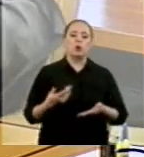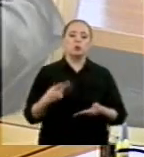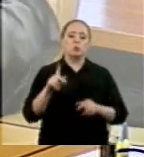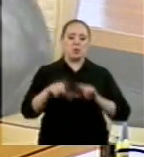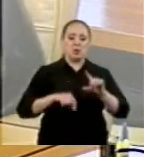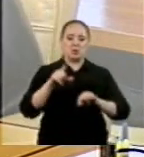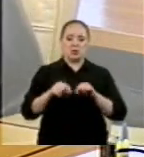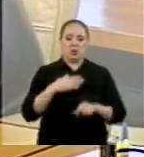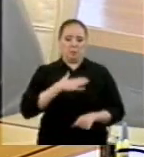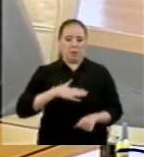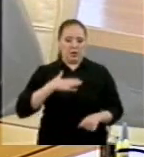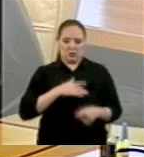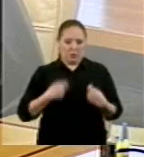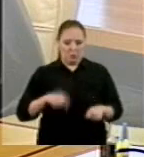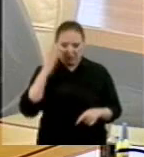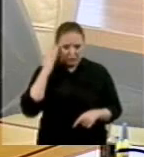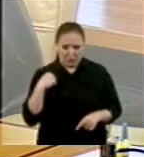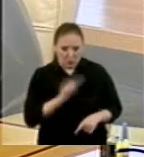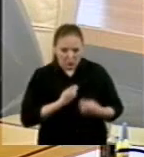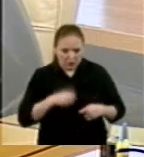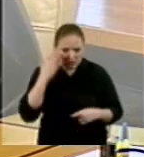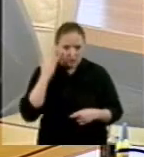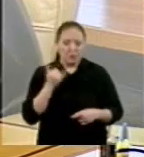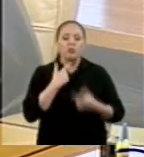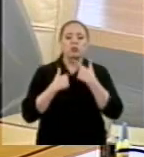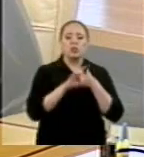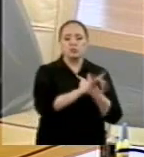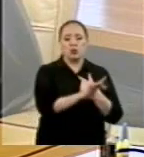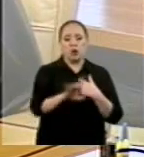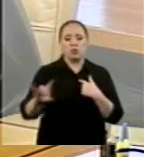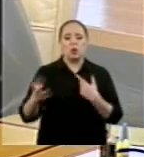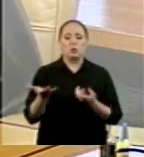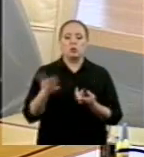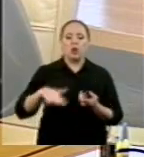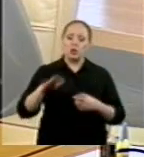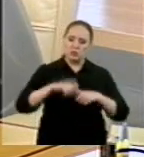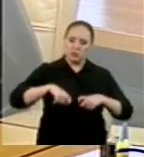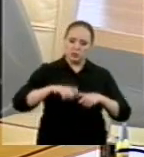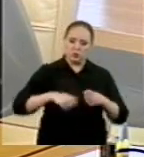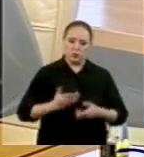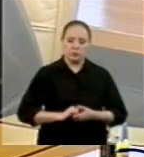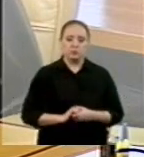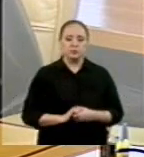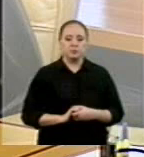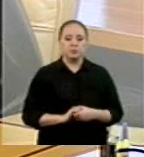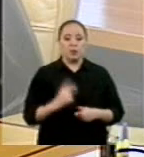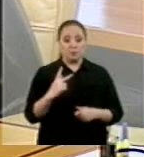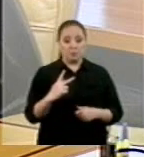preferências de prazer, escreveu a professora Débora Diniz. A Procuradoria-Geral da República, também nesta